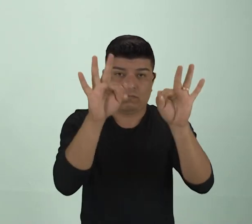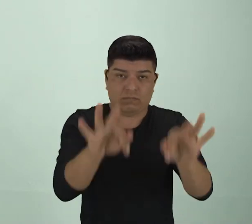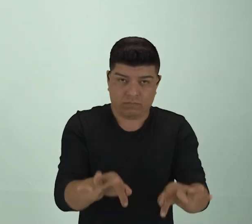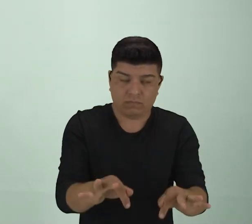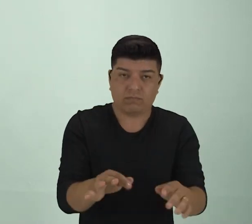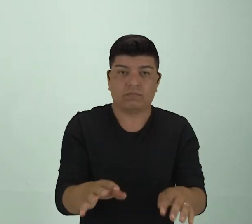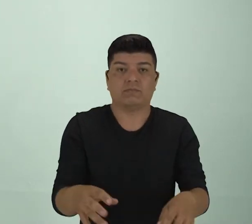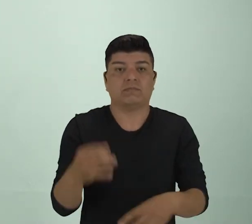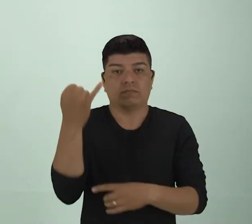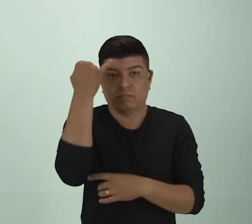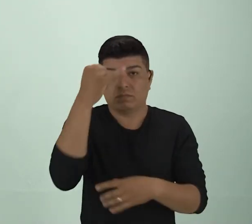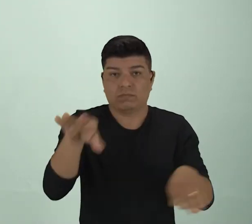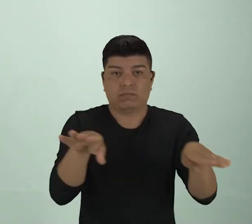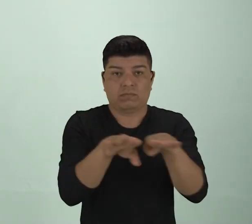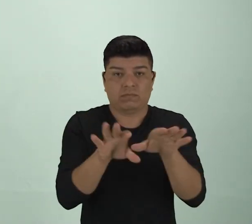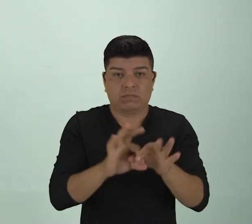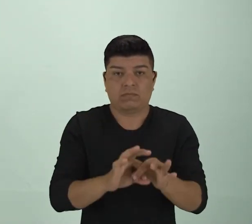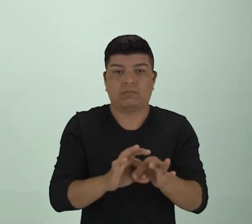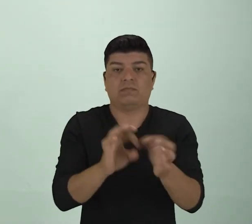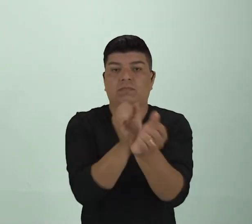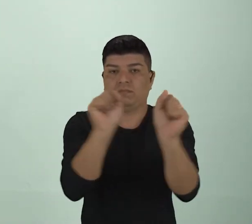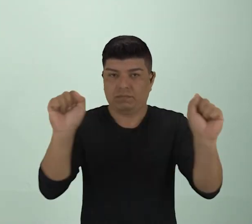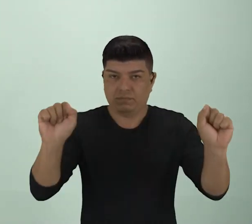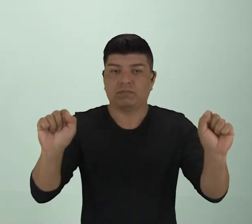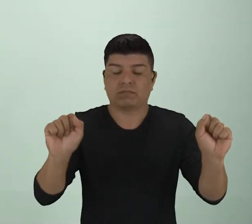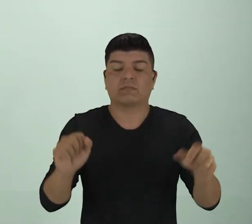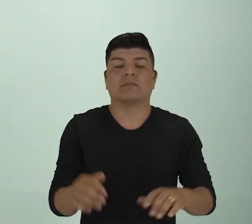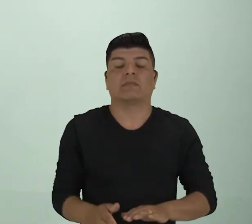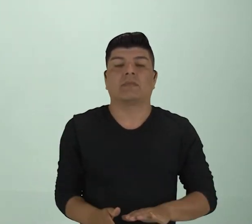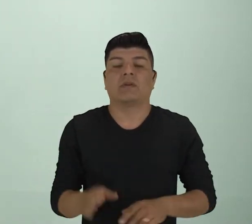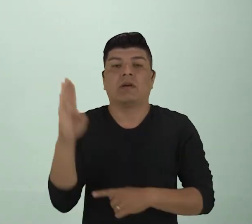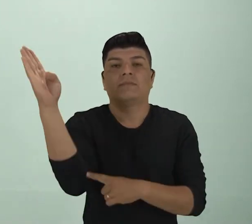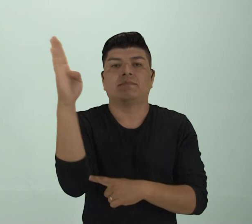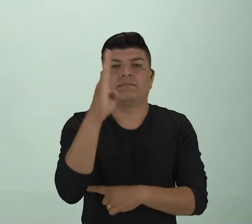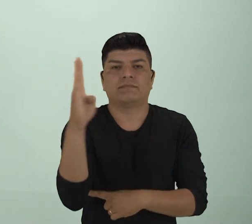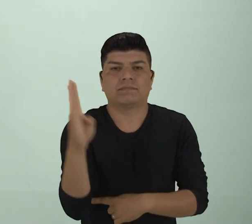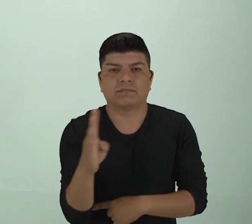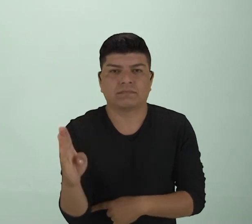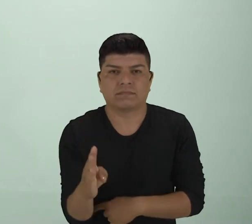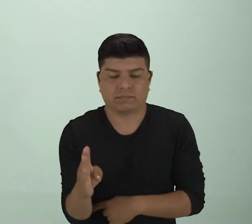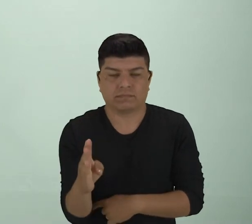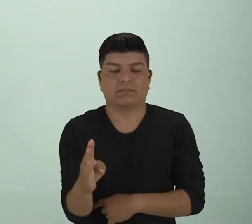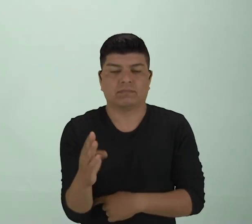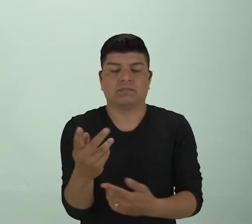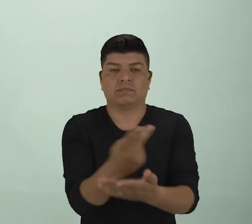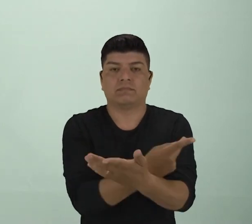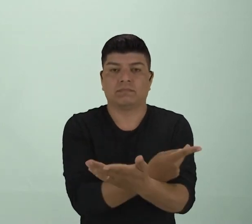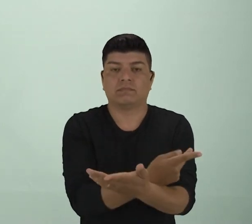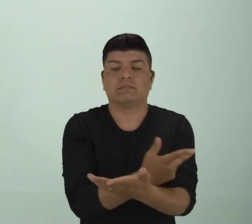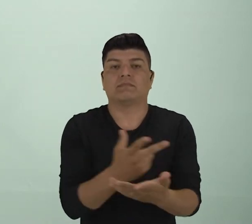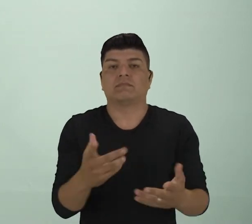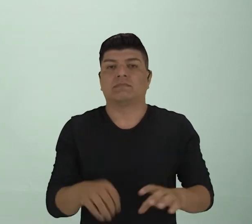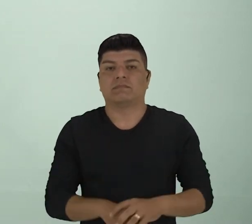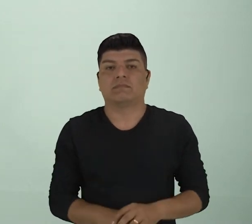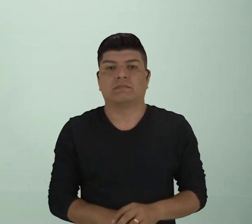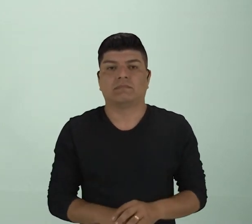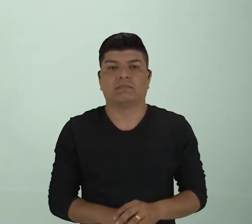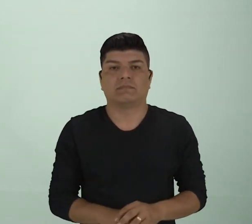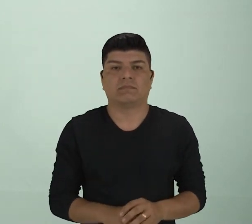e os ideais de liberdade. No Brasil, essa faceta, tanto